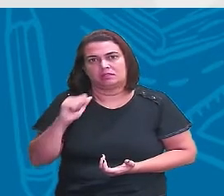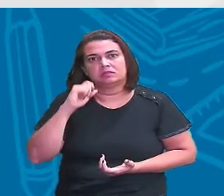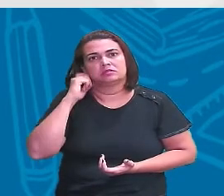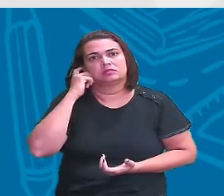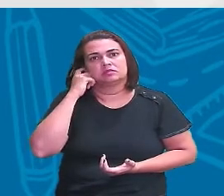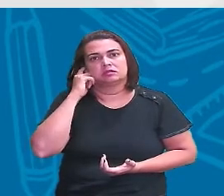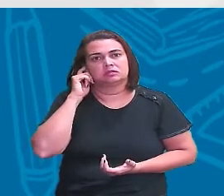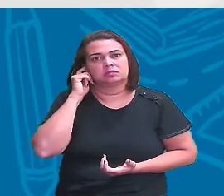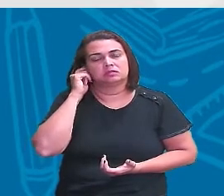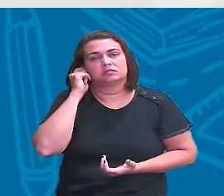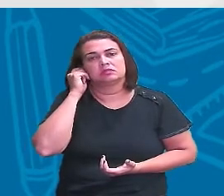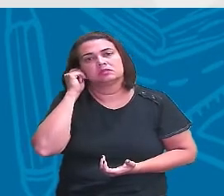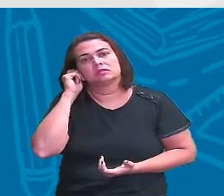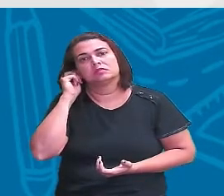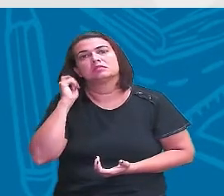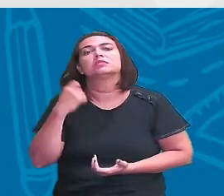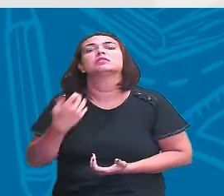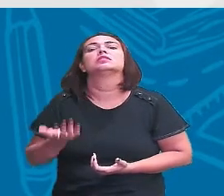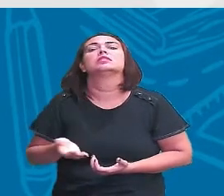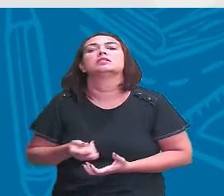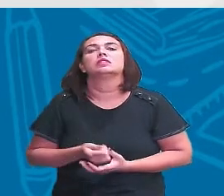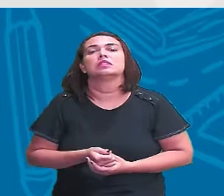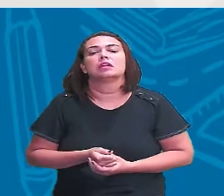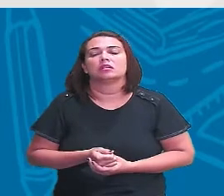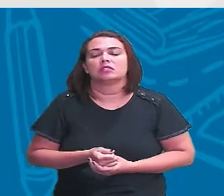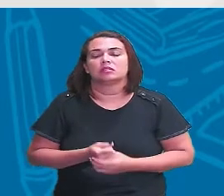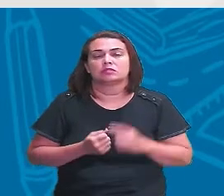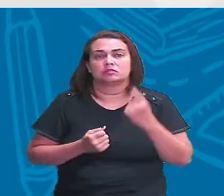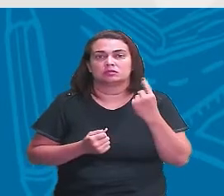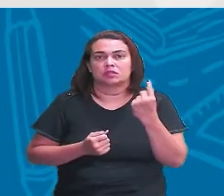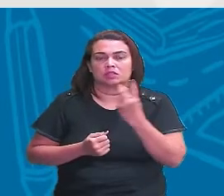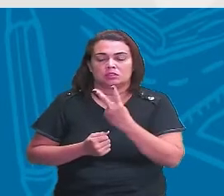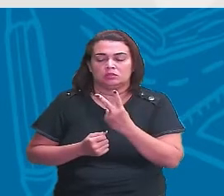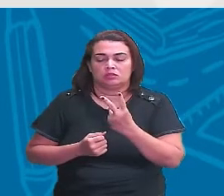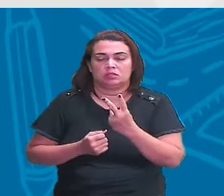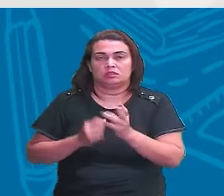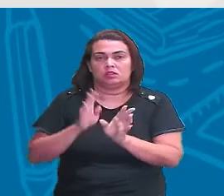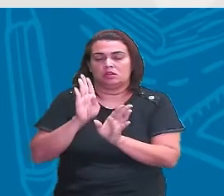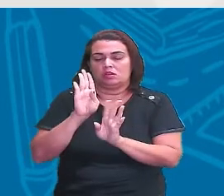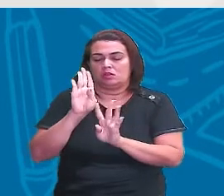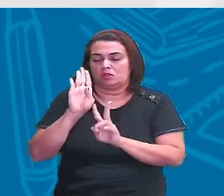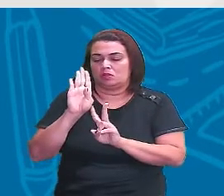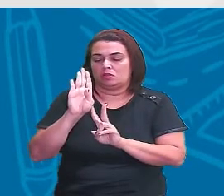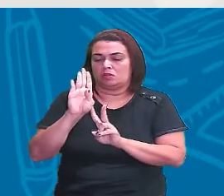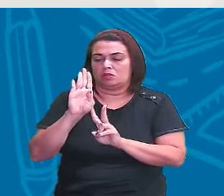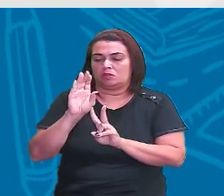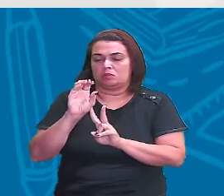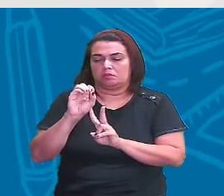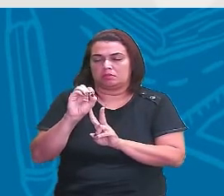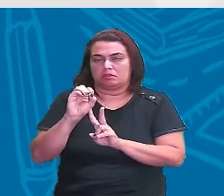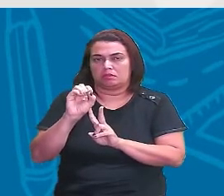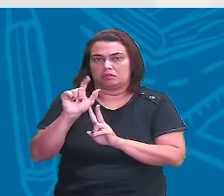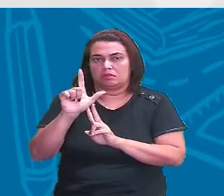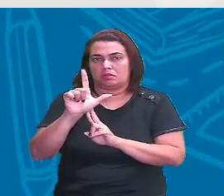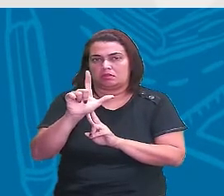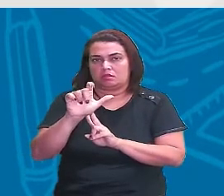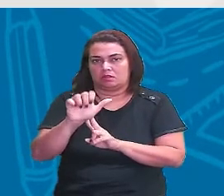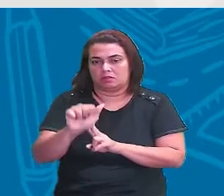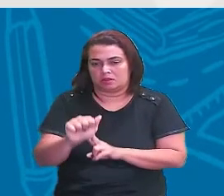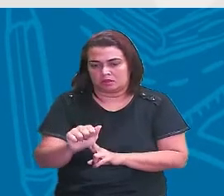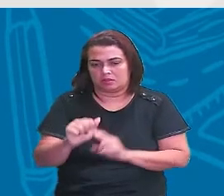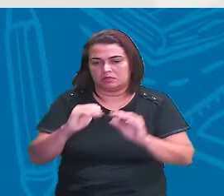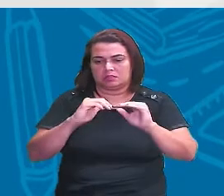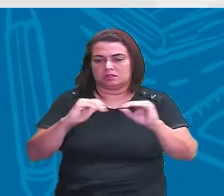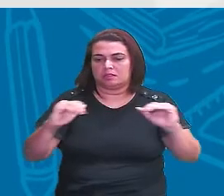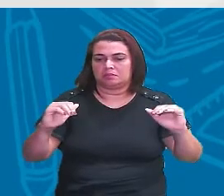aí. Então, ficou uma, duas. Duas vezes a gente emitiu um som. Então, aí